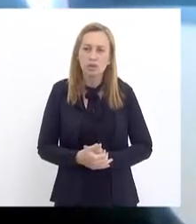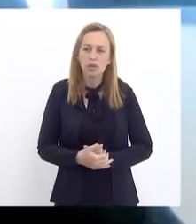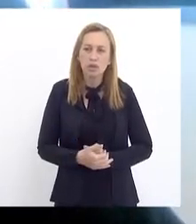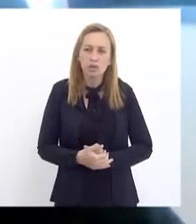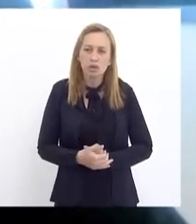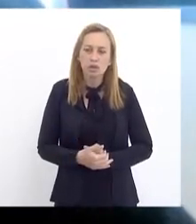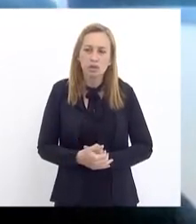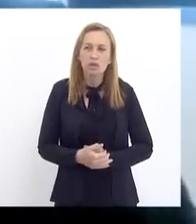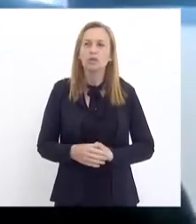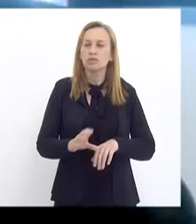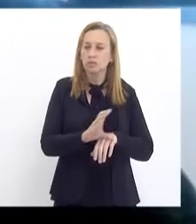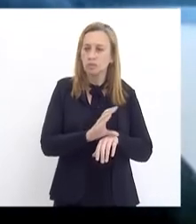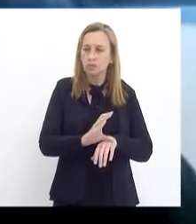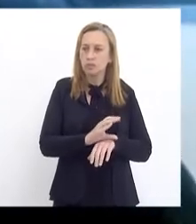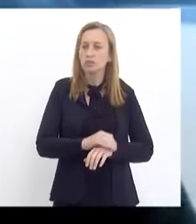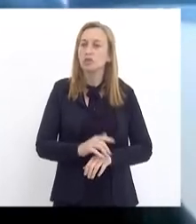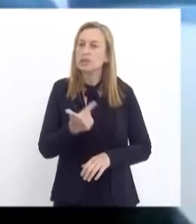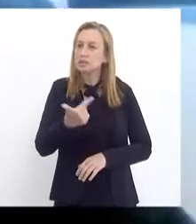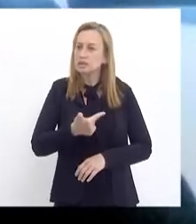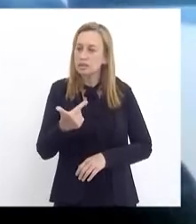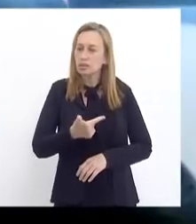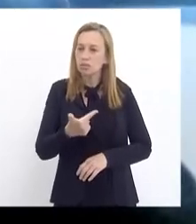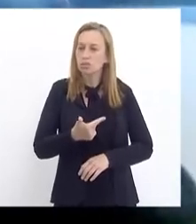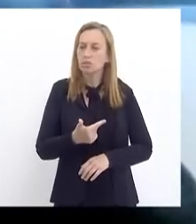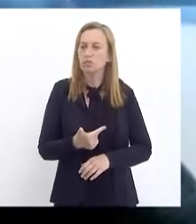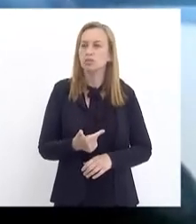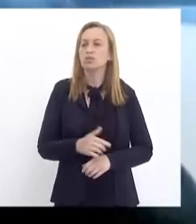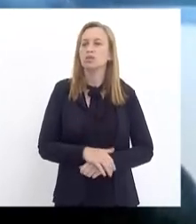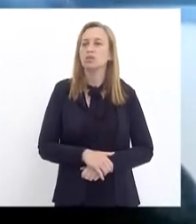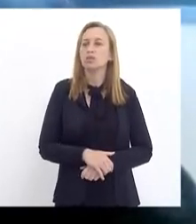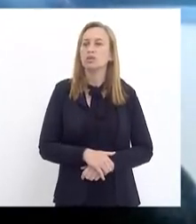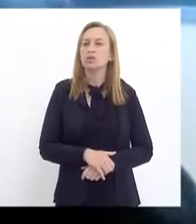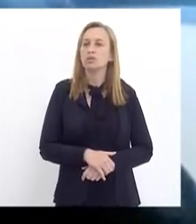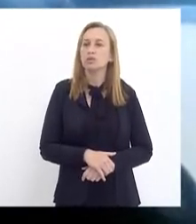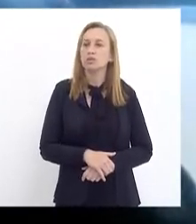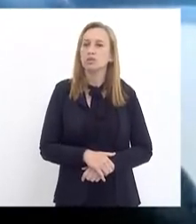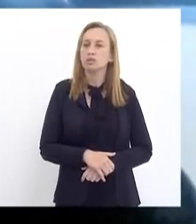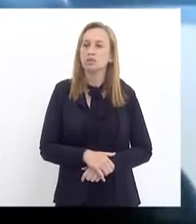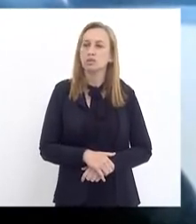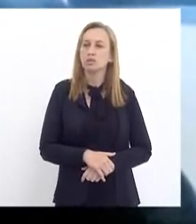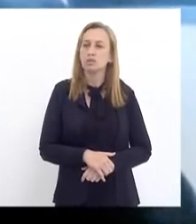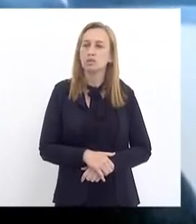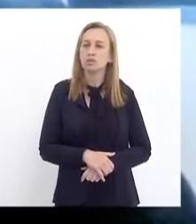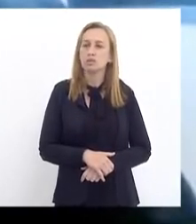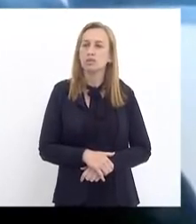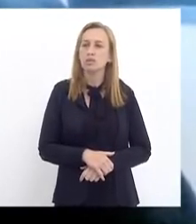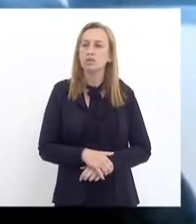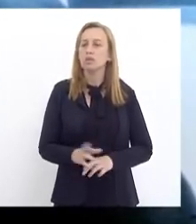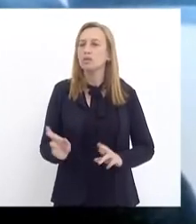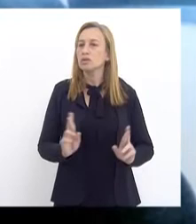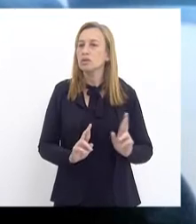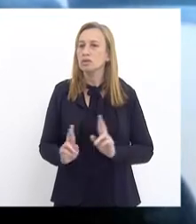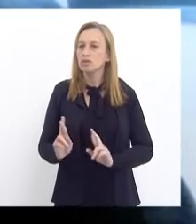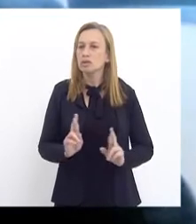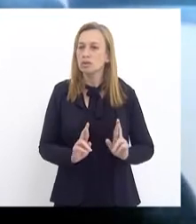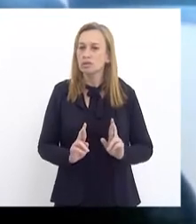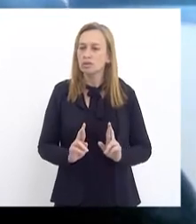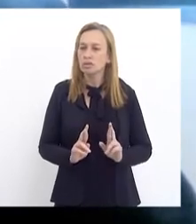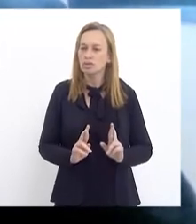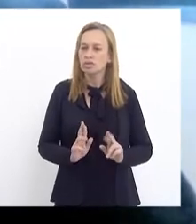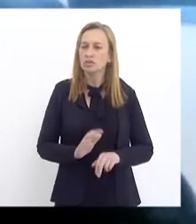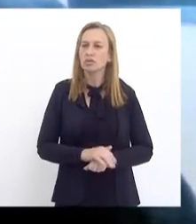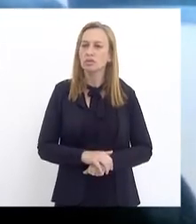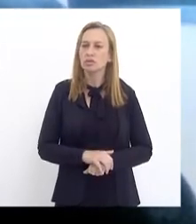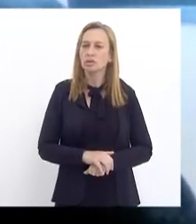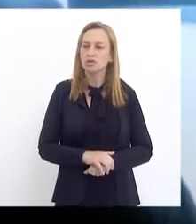De inconstitucionalidade. O segundo que ele fez foi em relação às comissões.